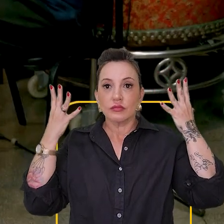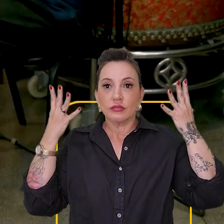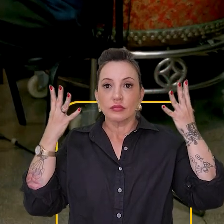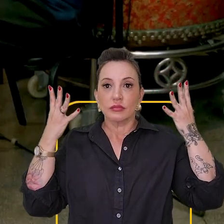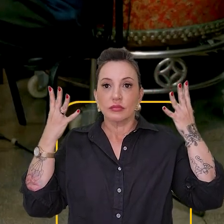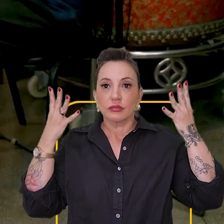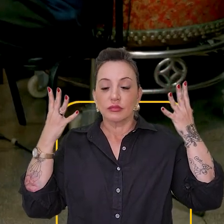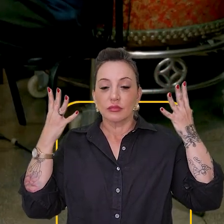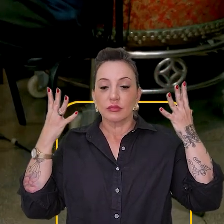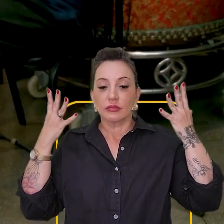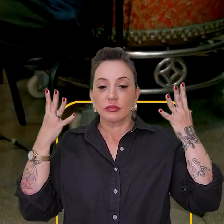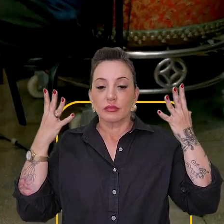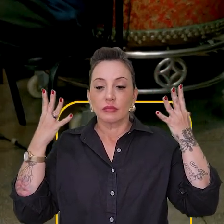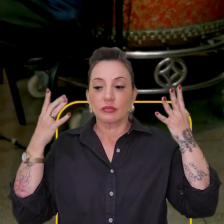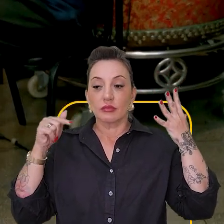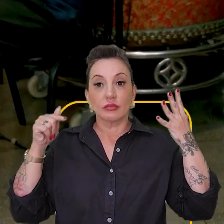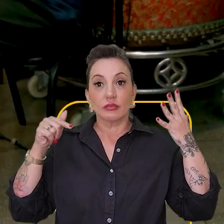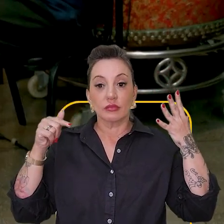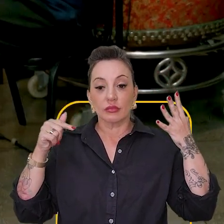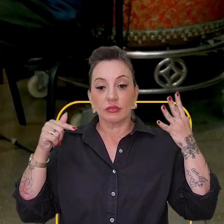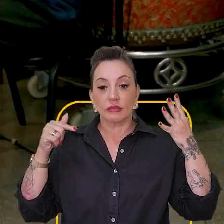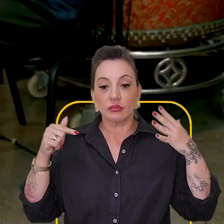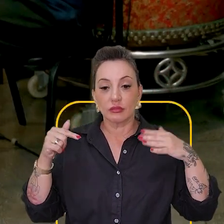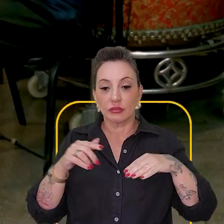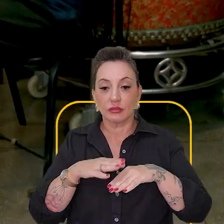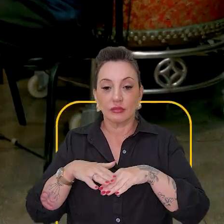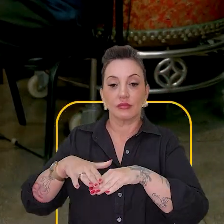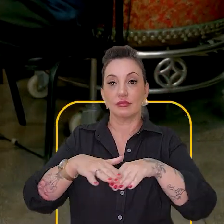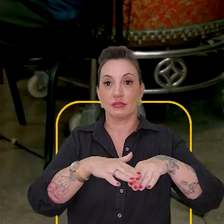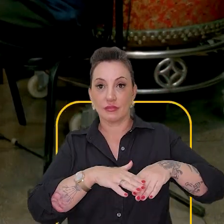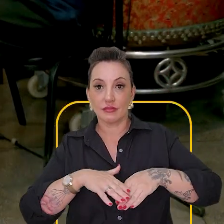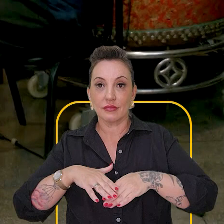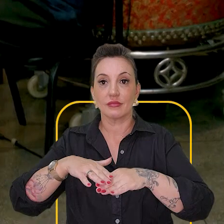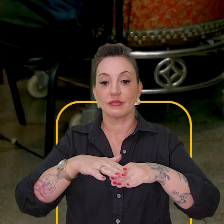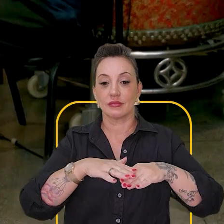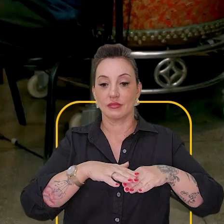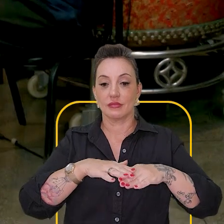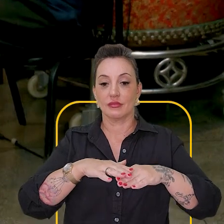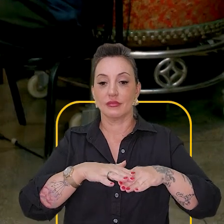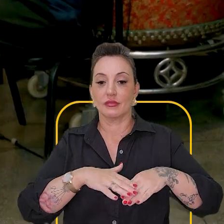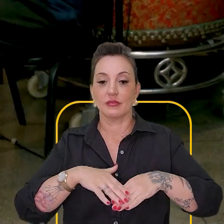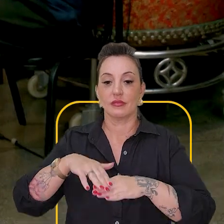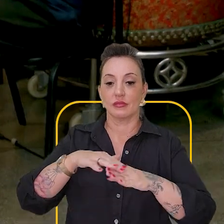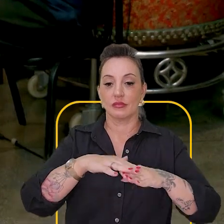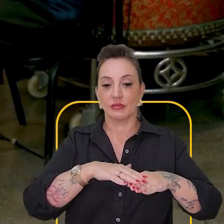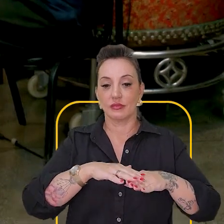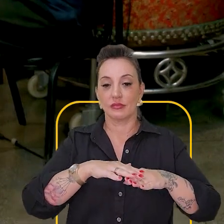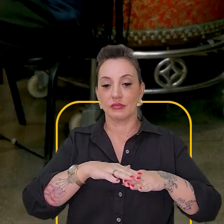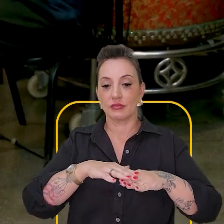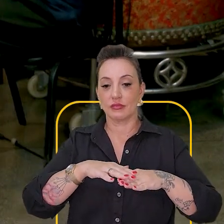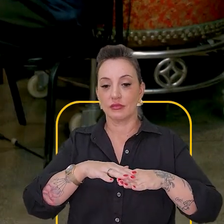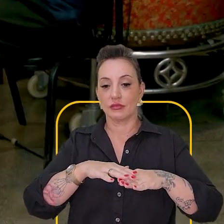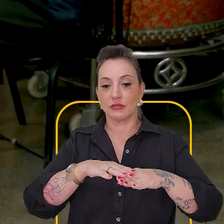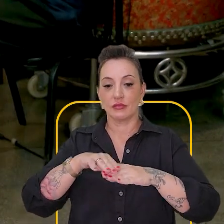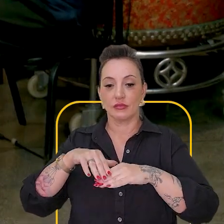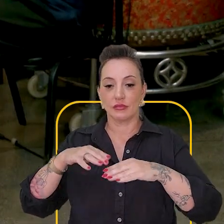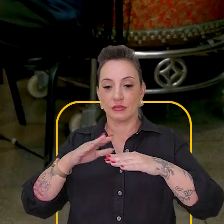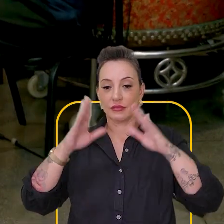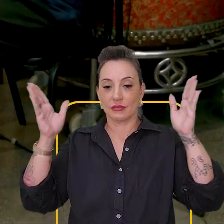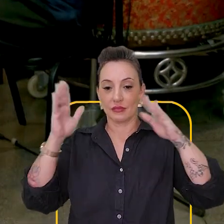um branco aí esse marrom ficava lá atrás falava faz assim Aí eu ah vira o joelho tal